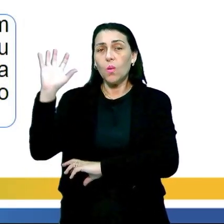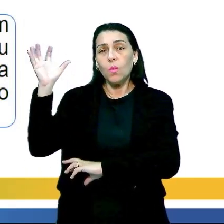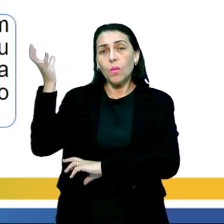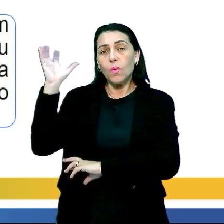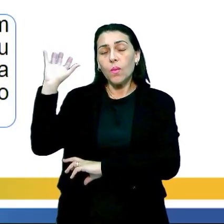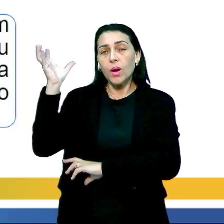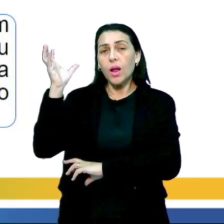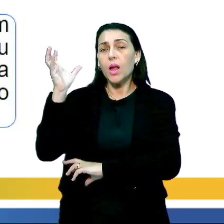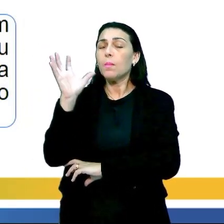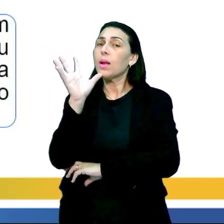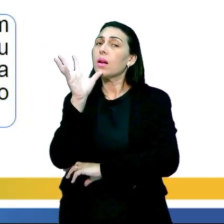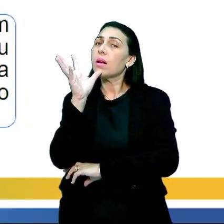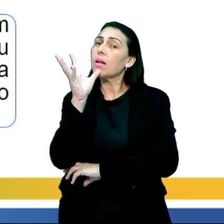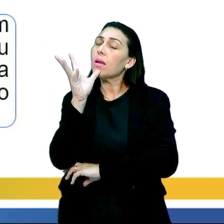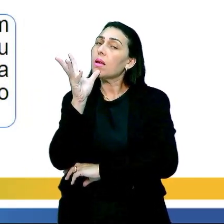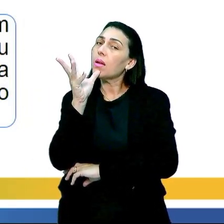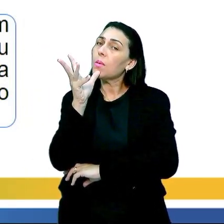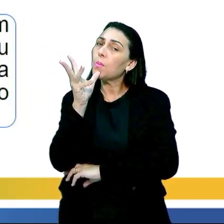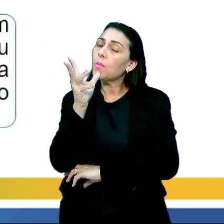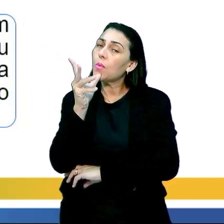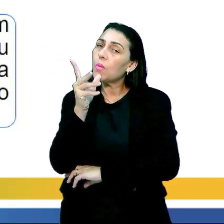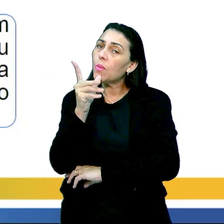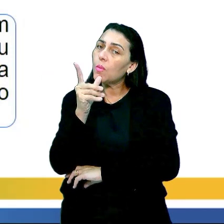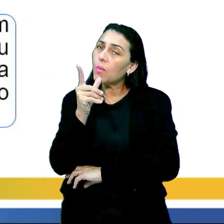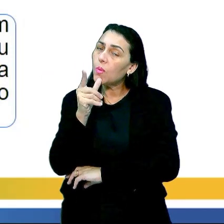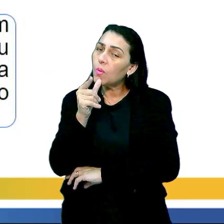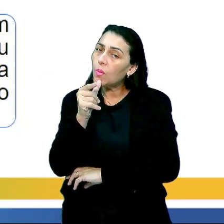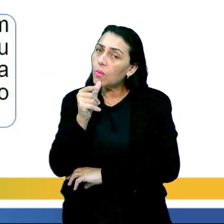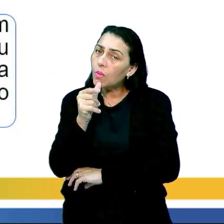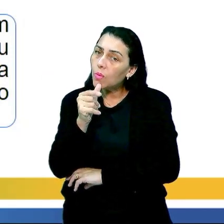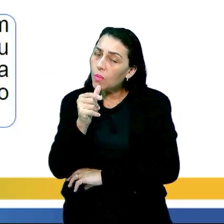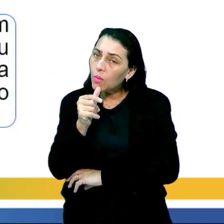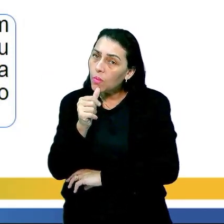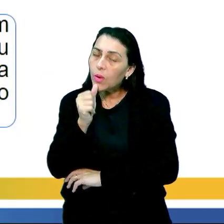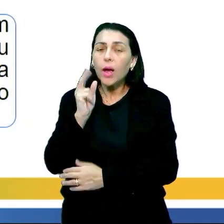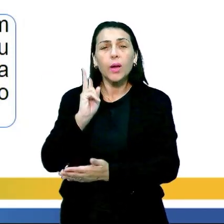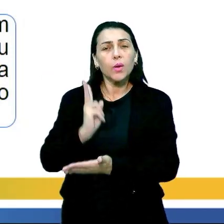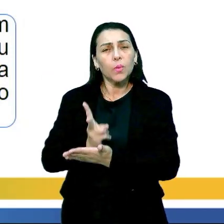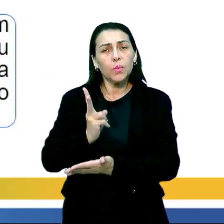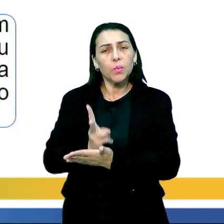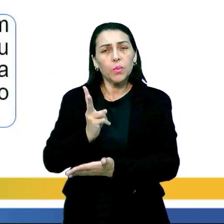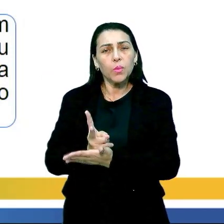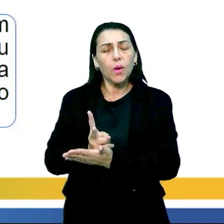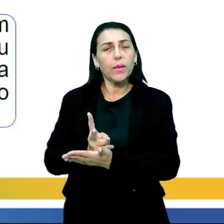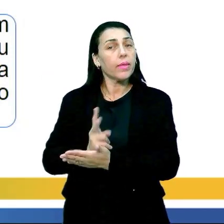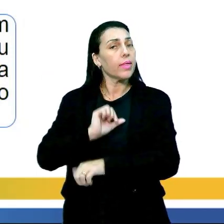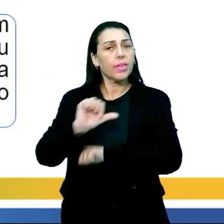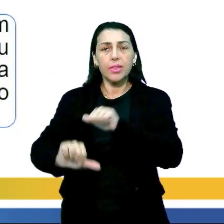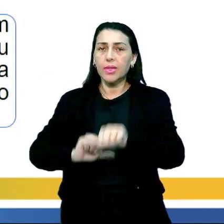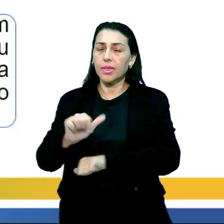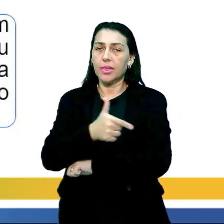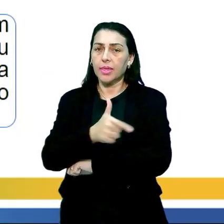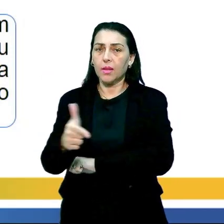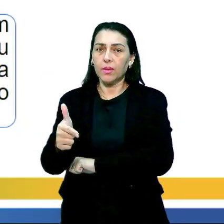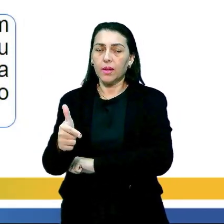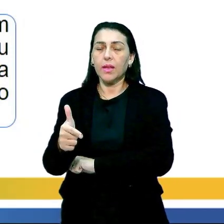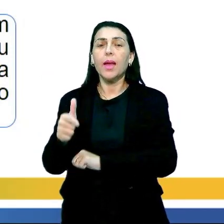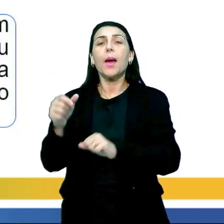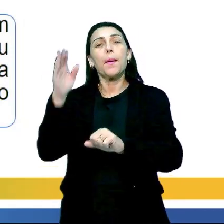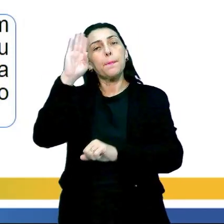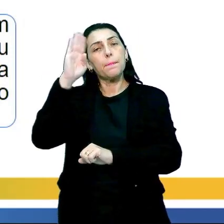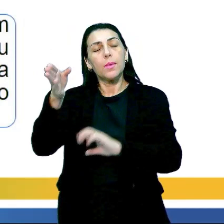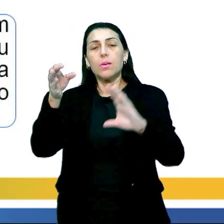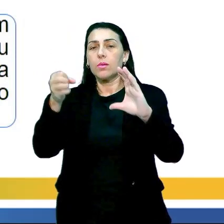clima ele é duradouro, ou seja, o clima é algo permanente. Então, essa é a principal